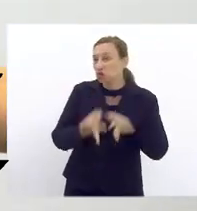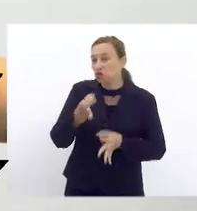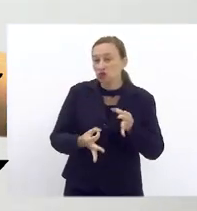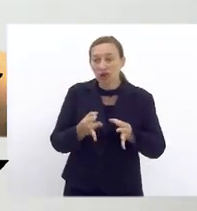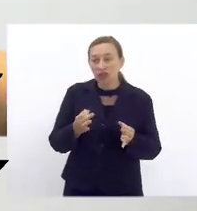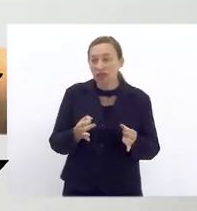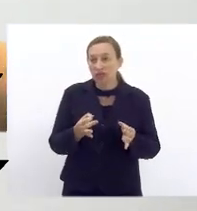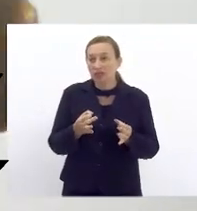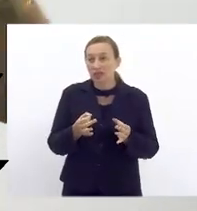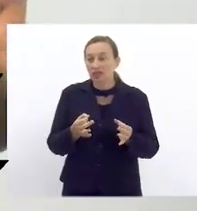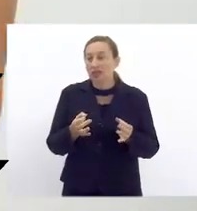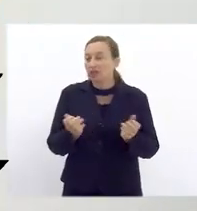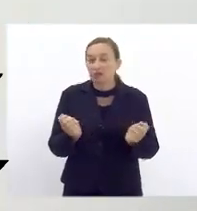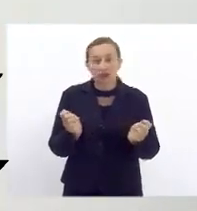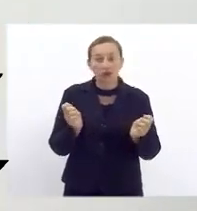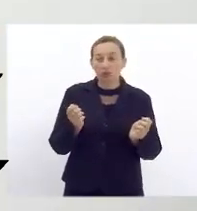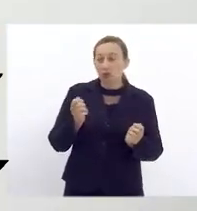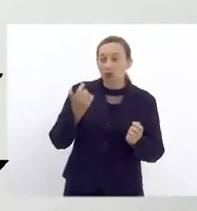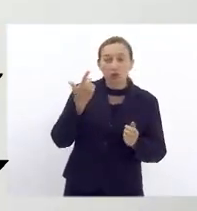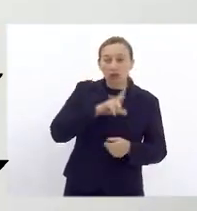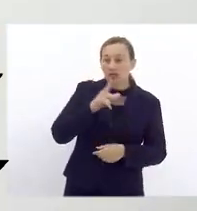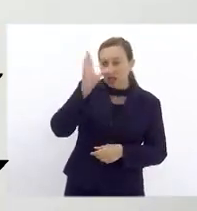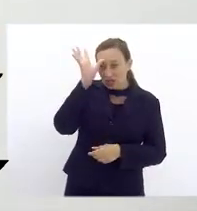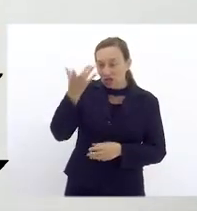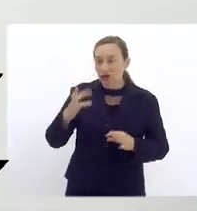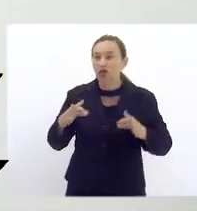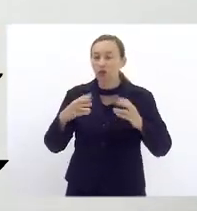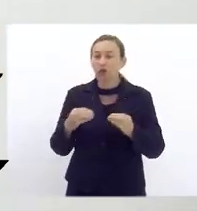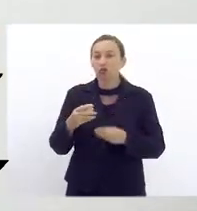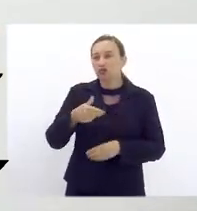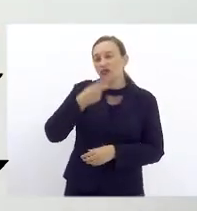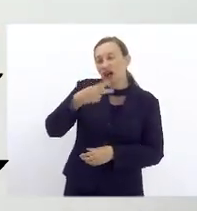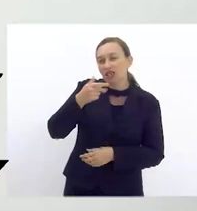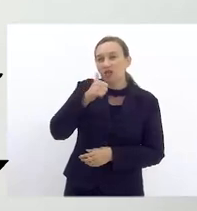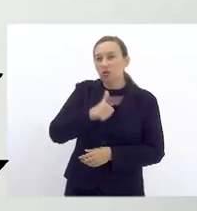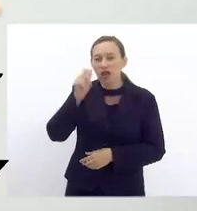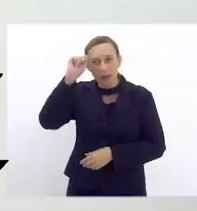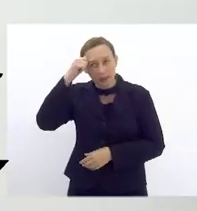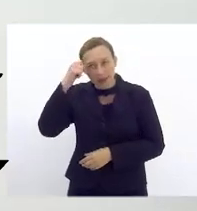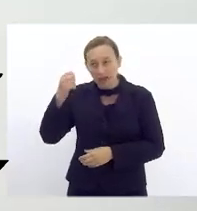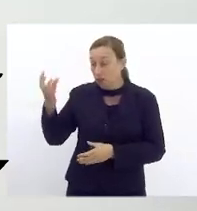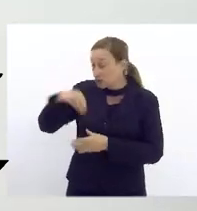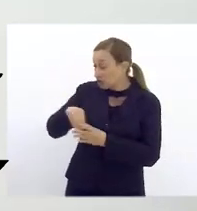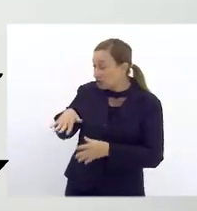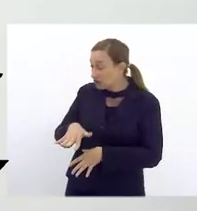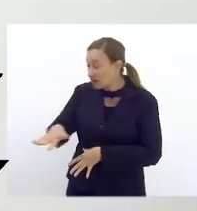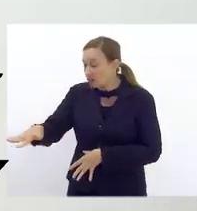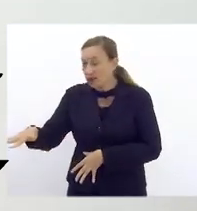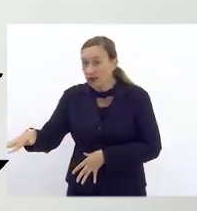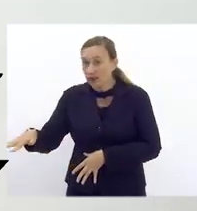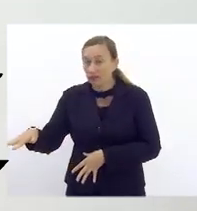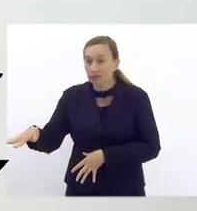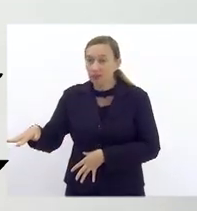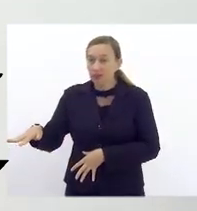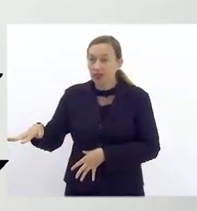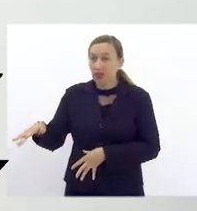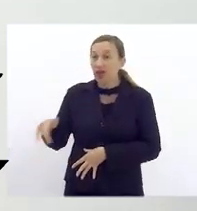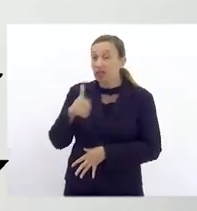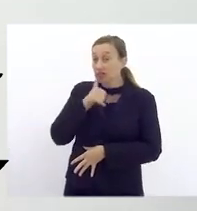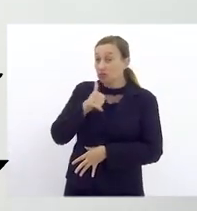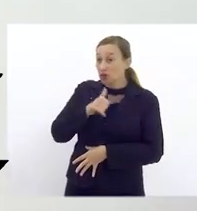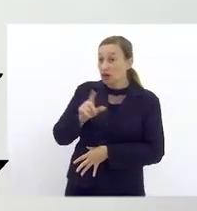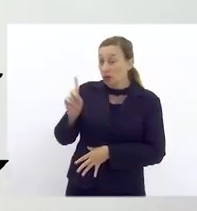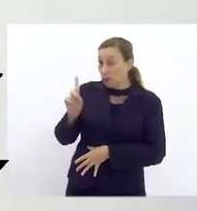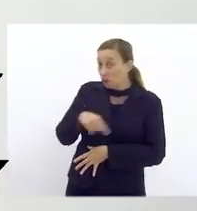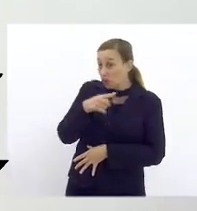dar conta desses casos e principalmente quando a gente está falando de mulheres pretas que estão em territórios de favela ou periféricos ou essas mulheres elas